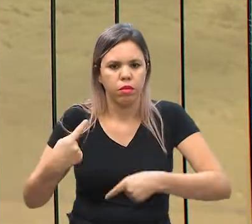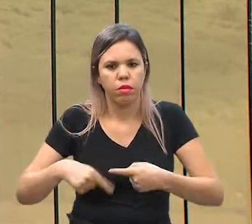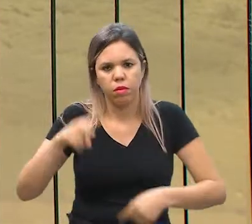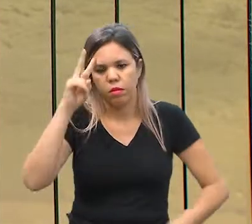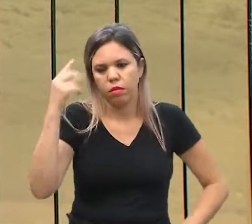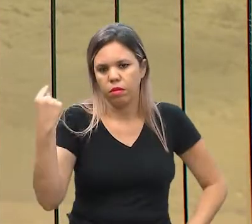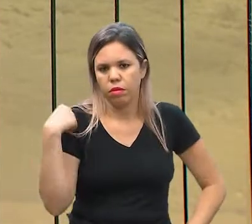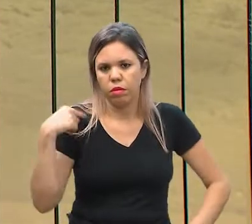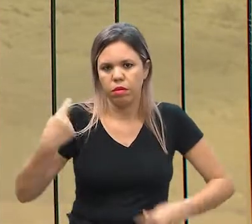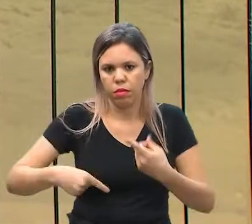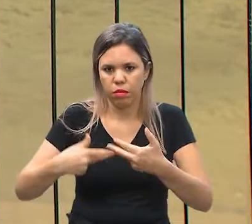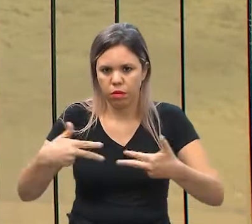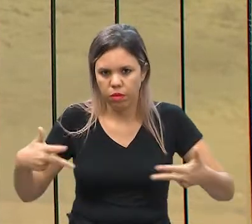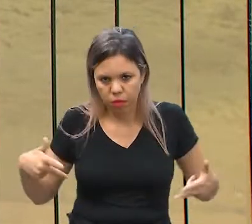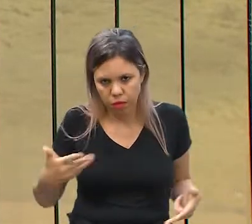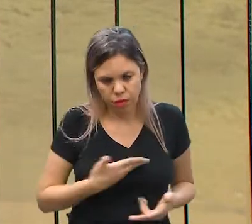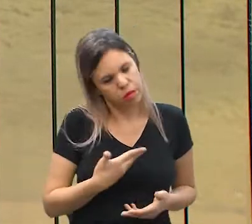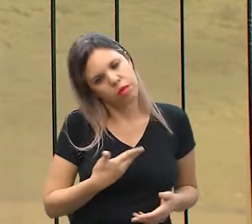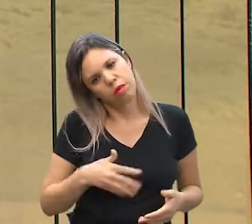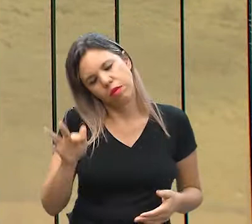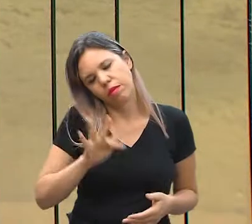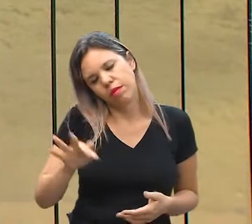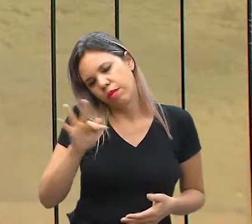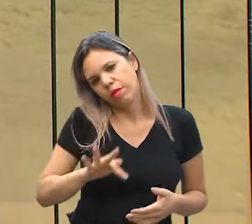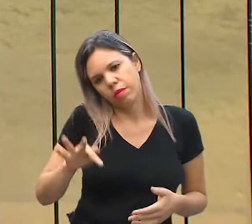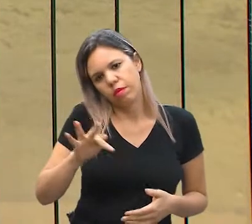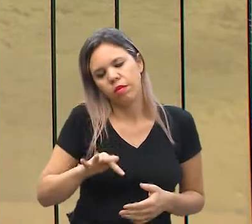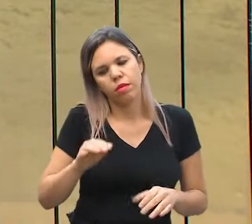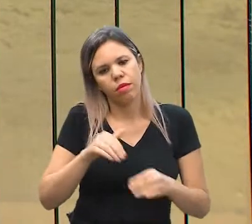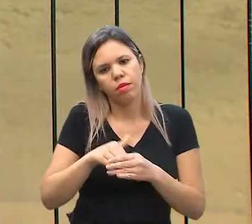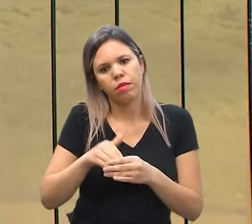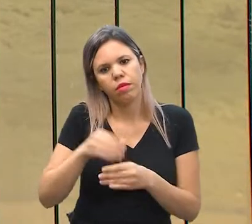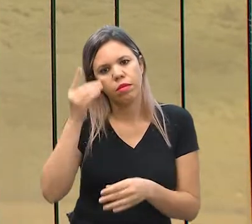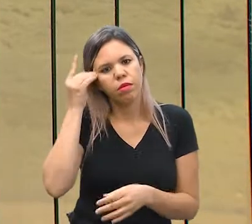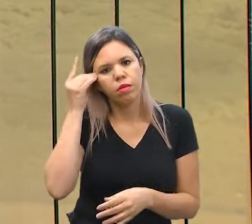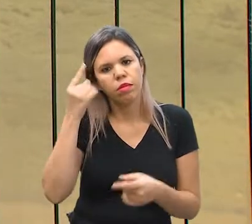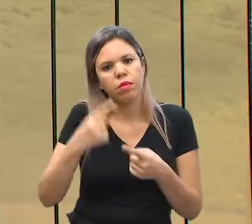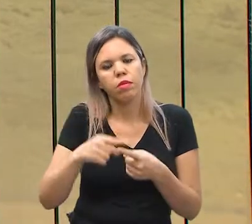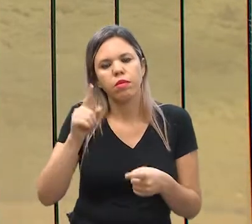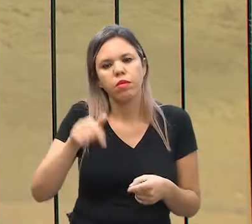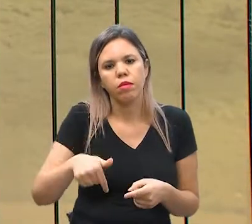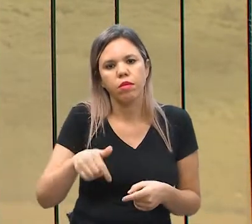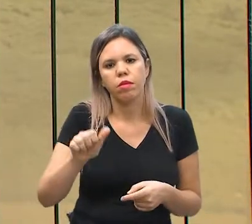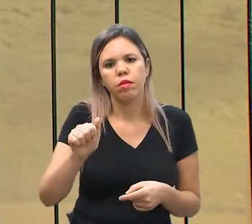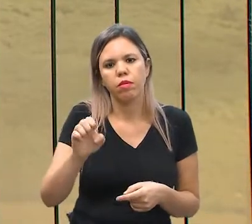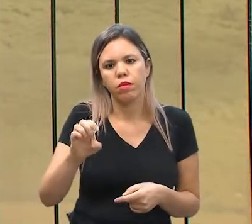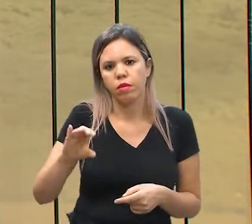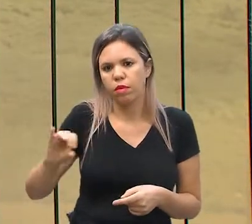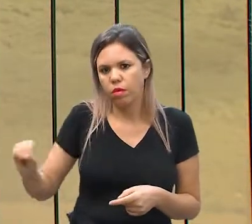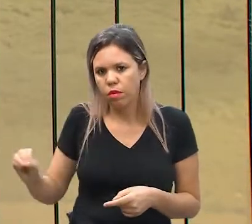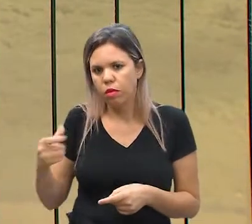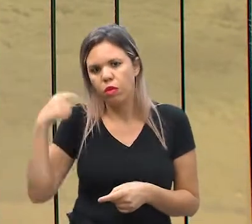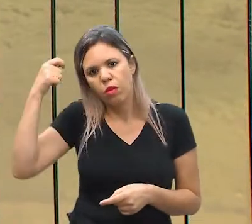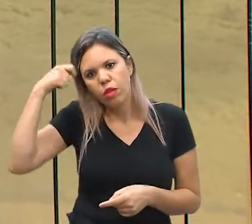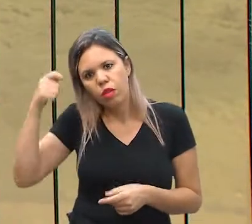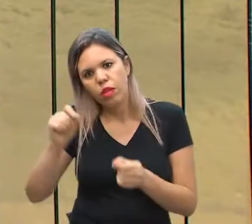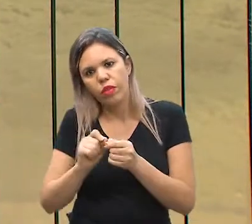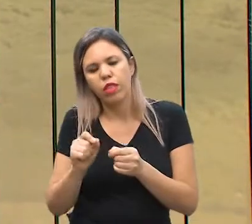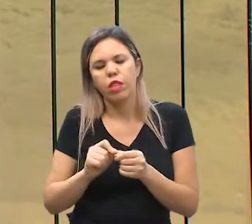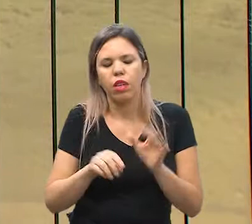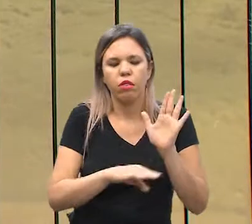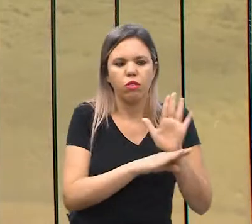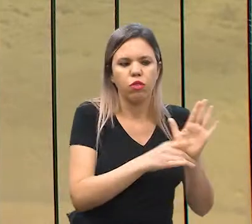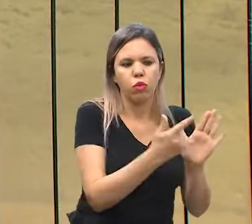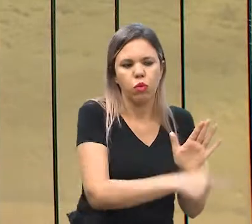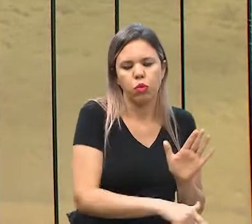e eu lembro de eu discutindo com os meus colegas de faculdade ali, porque votar na Dilma, não no Aécio, e tinha artista fazendo campanha para